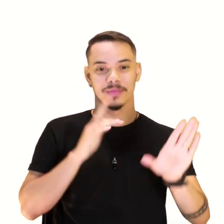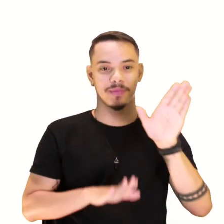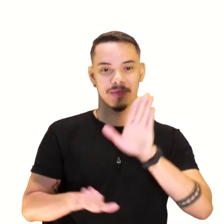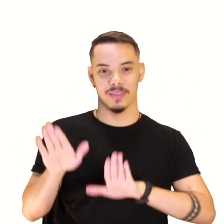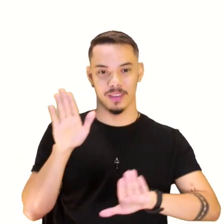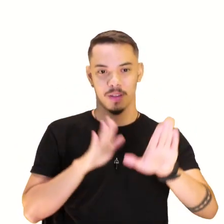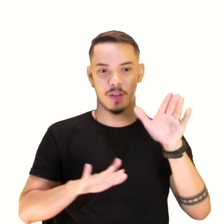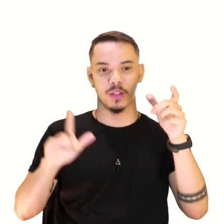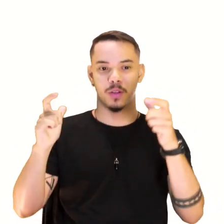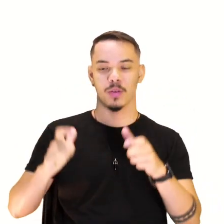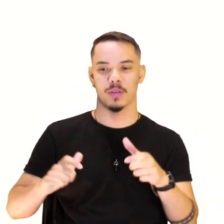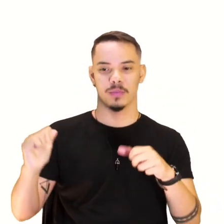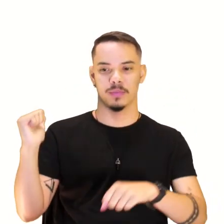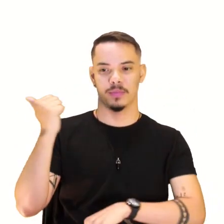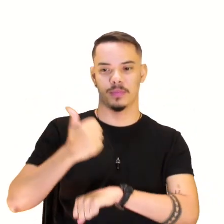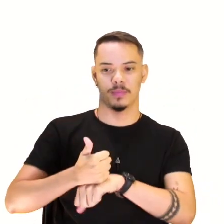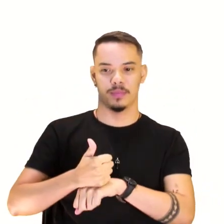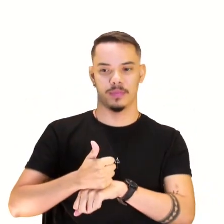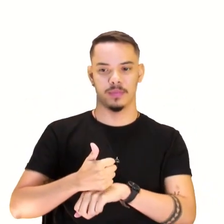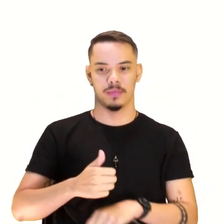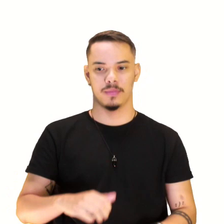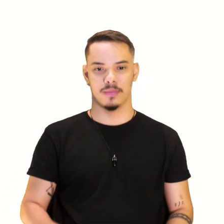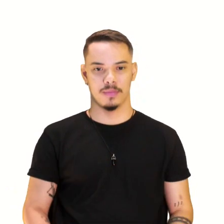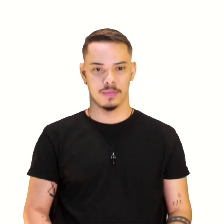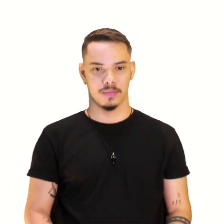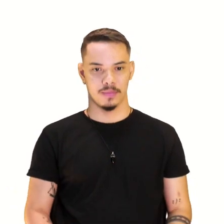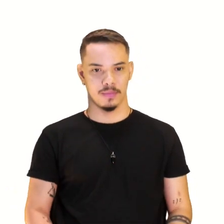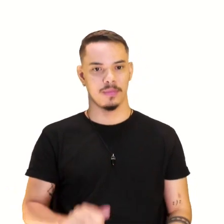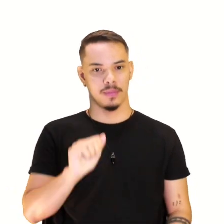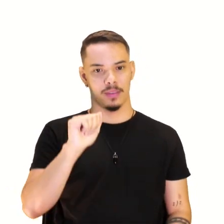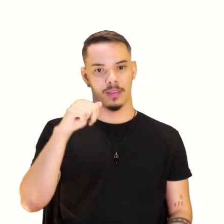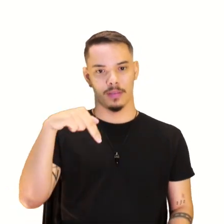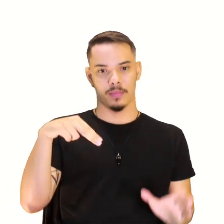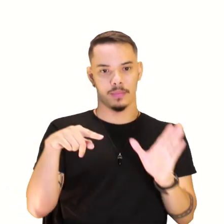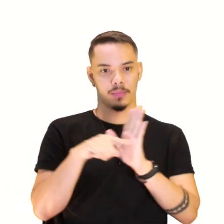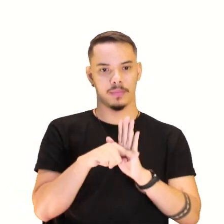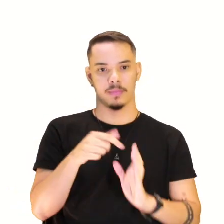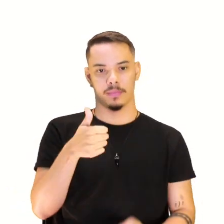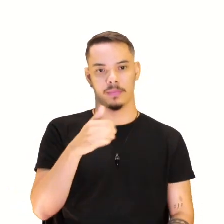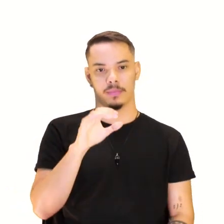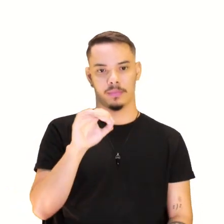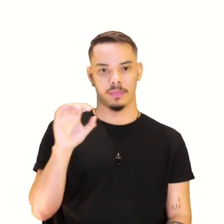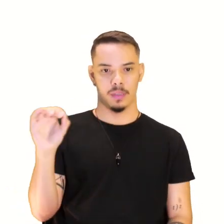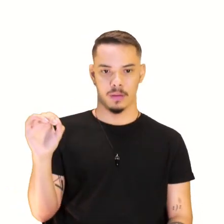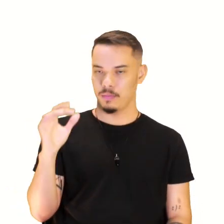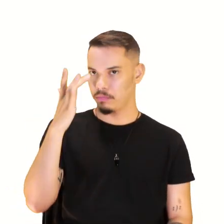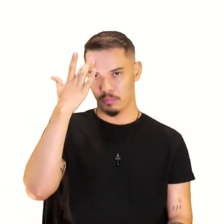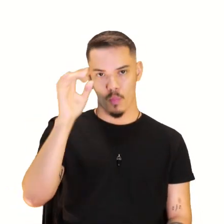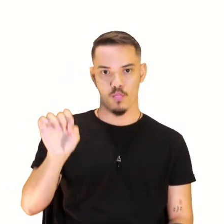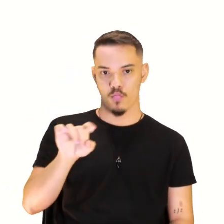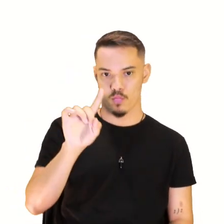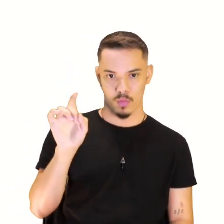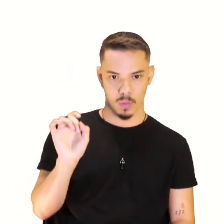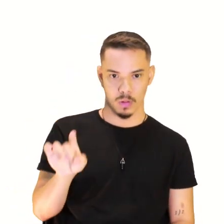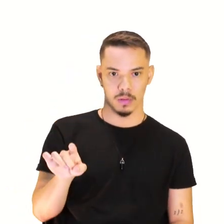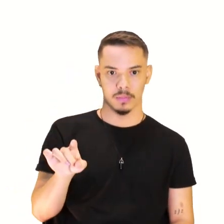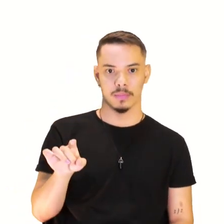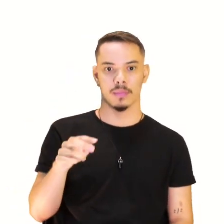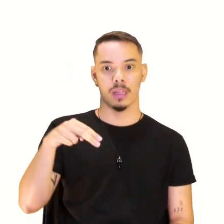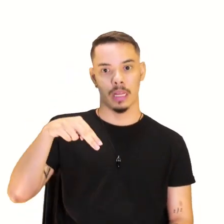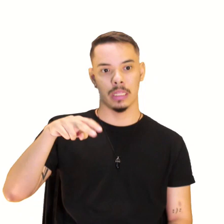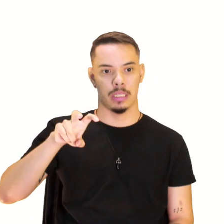onde substitui, né? Quem é o AN? O AN é menos 100. Quem é o A1 eu quero saber. Não sei. O N é o